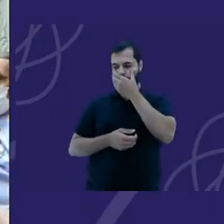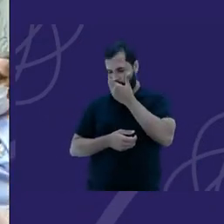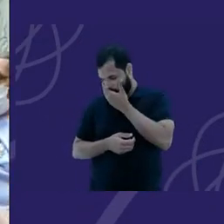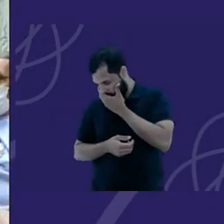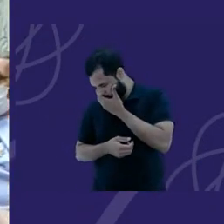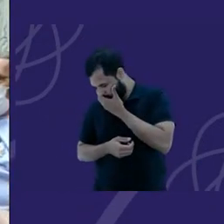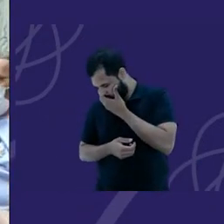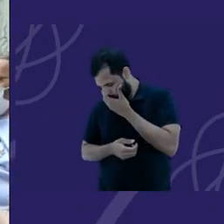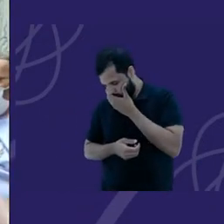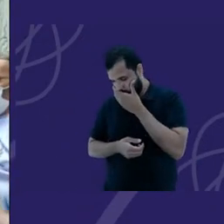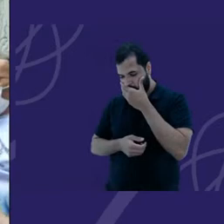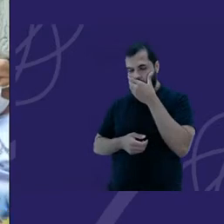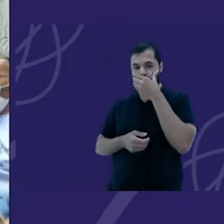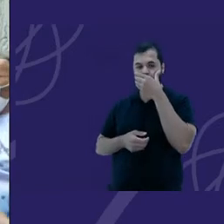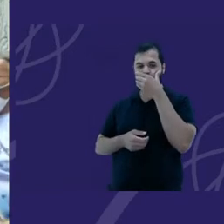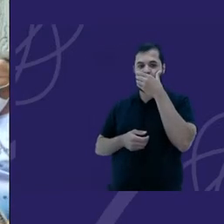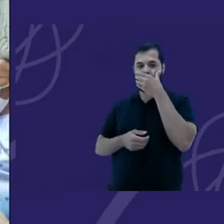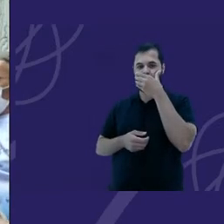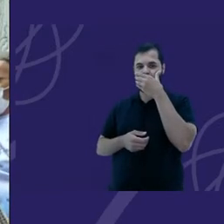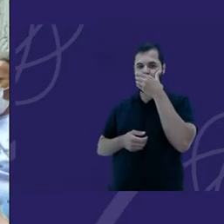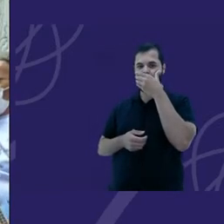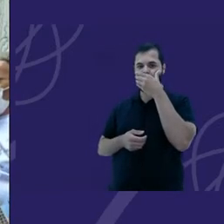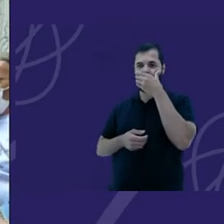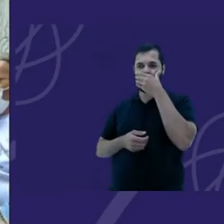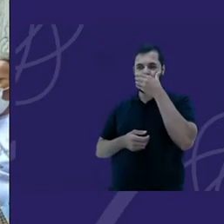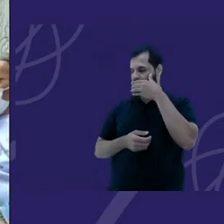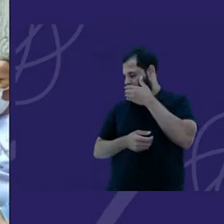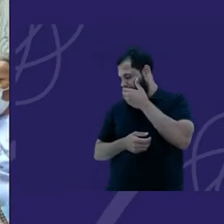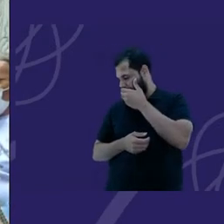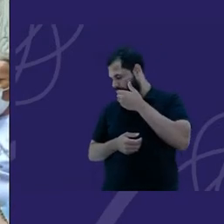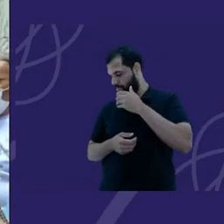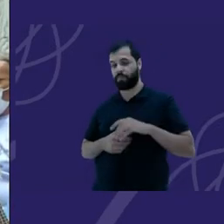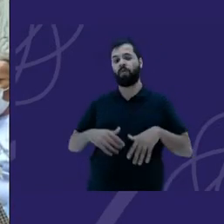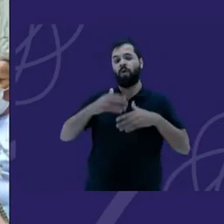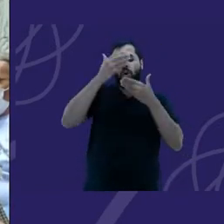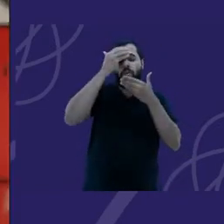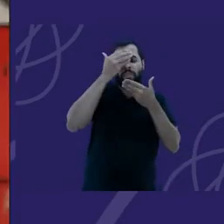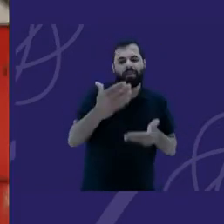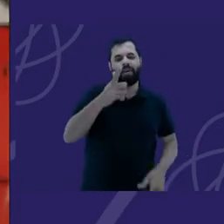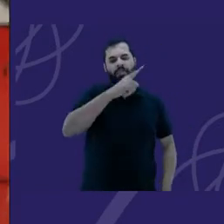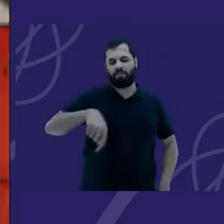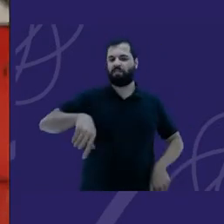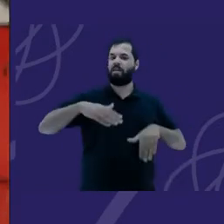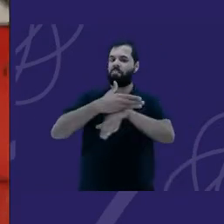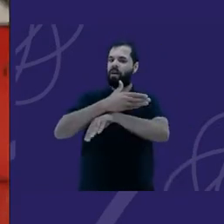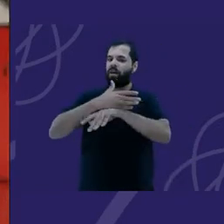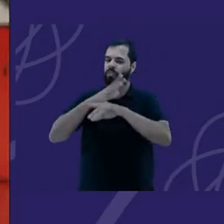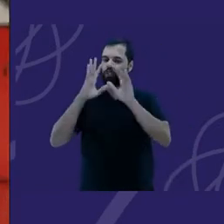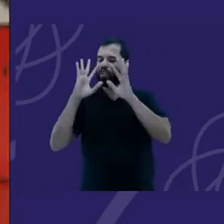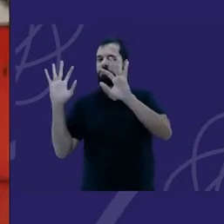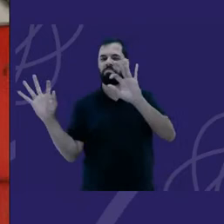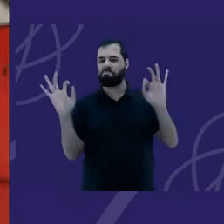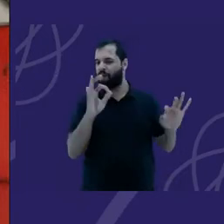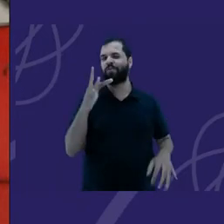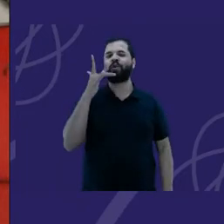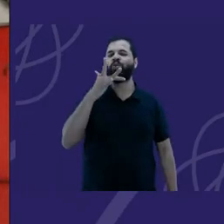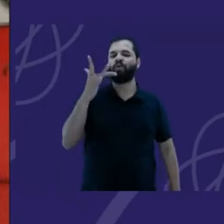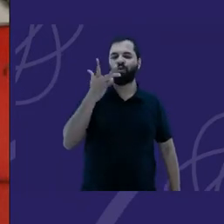melhorar. Muito obrigado, gente. Estamos aqui. O clima é esse, gostoso, família. E vamos com